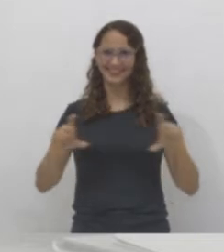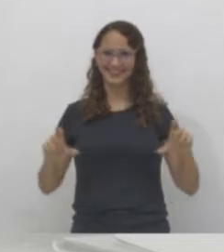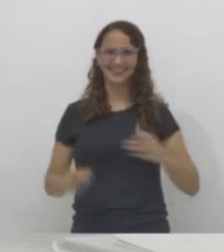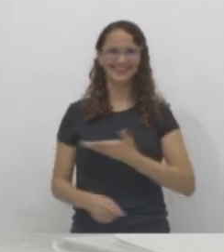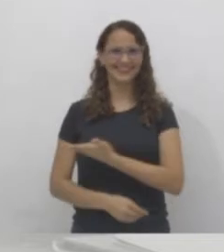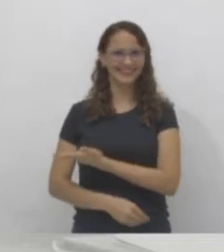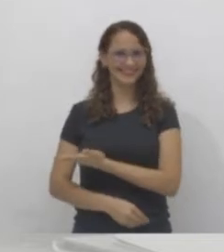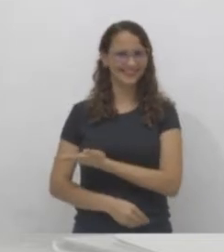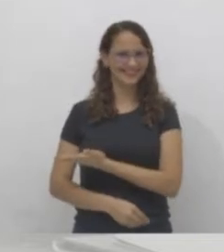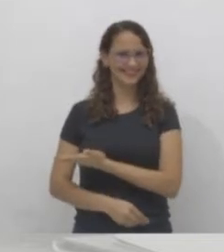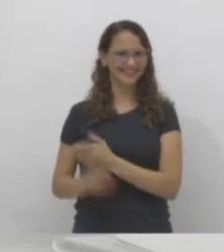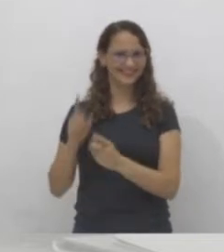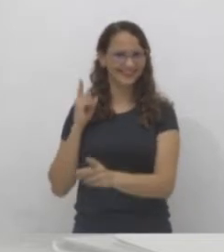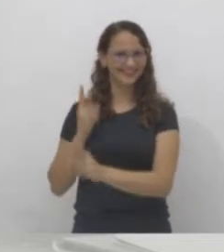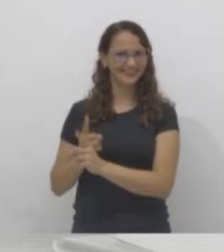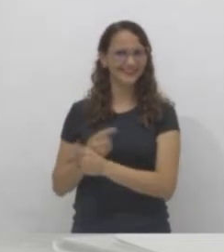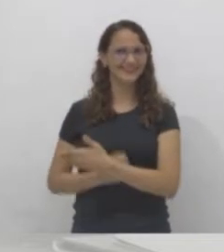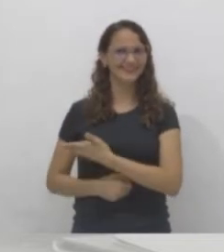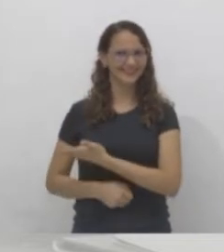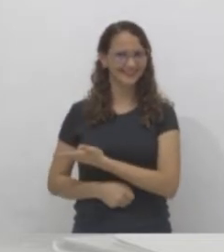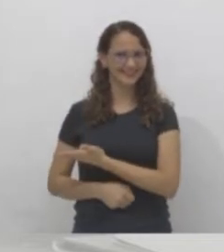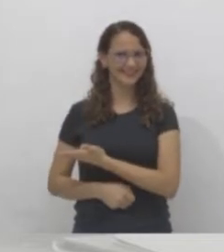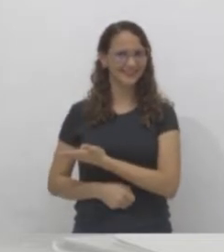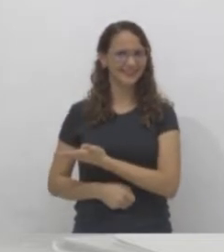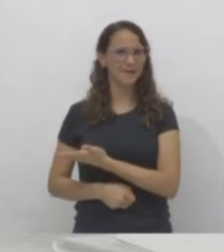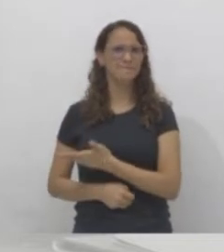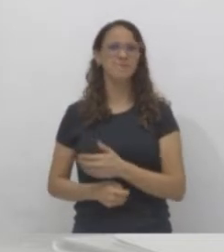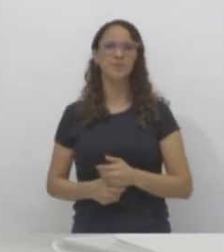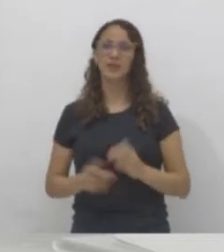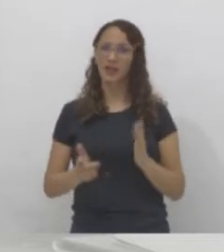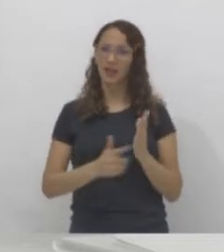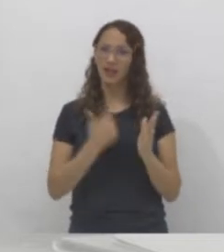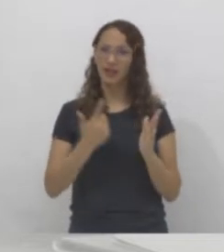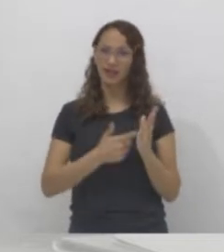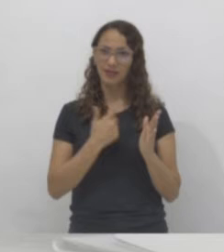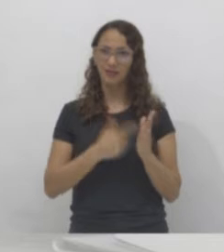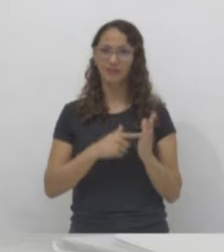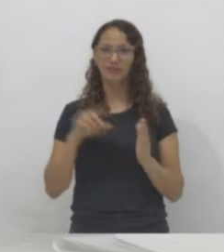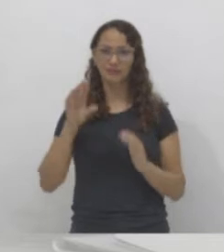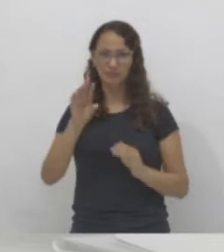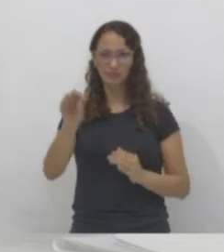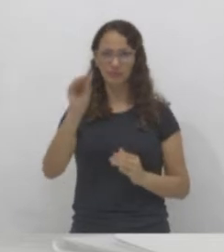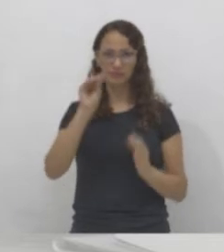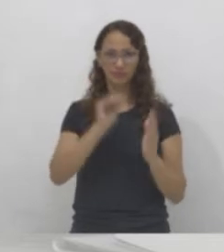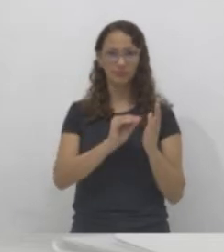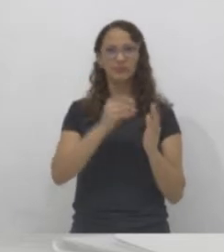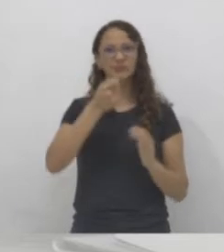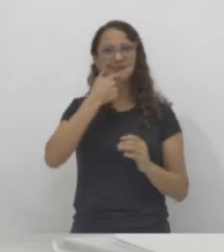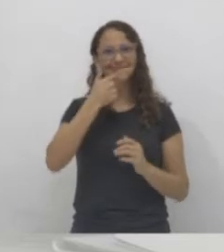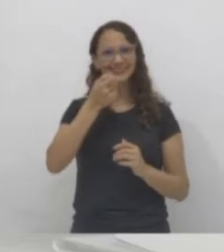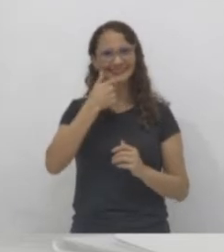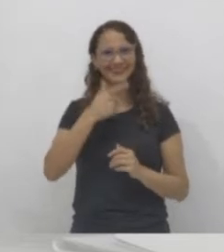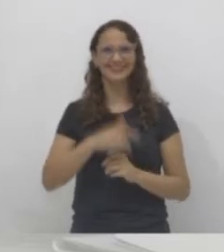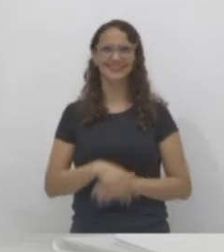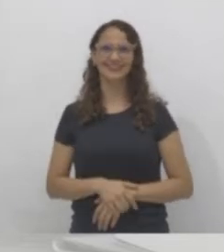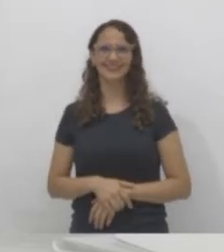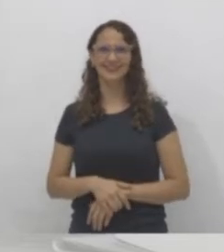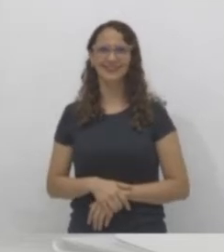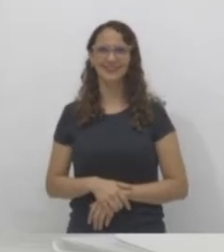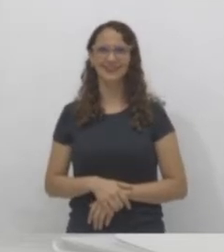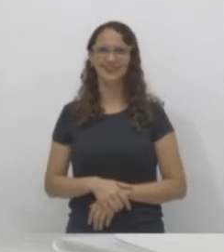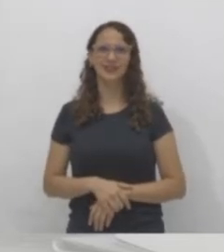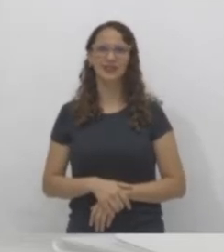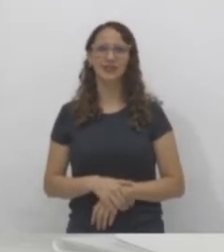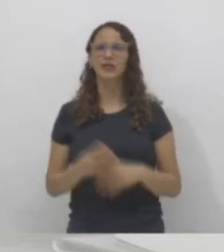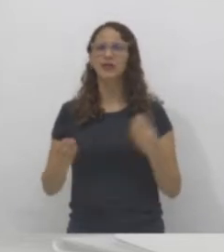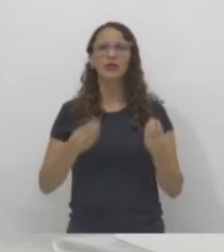do Livro, 1988. Desse livro que foi retirada essa piada. Então, como é que vem na questão do Alfamate